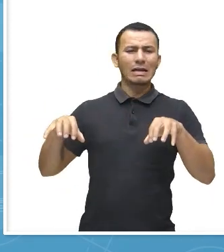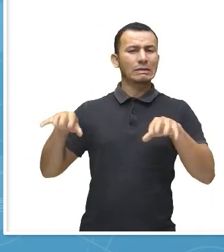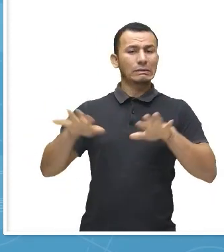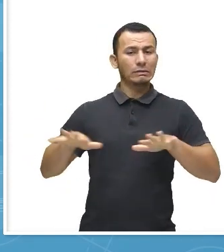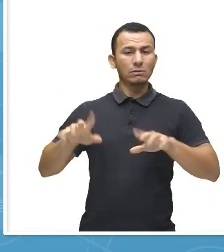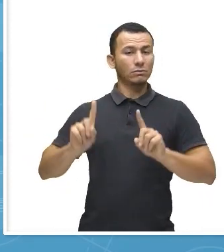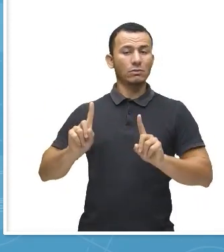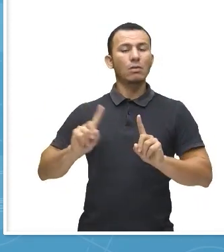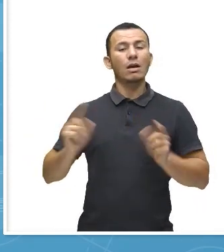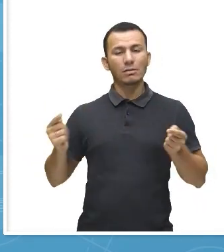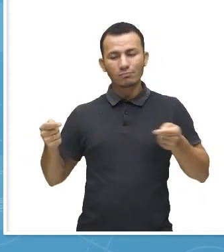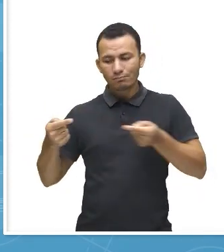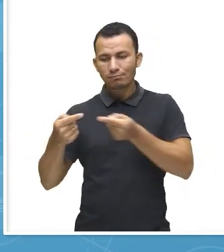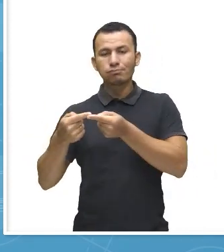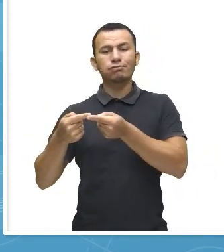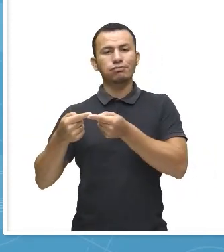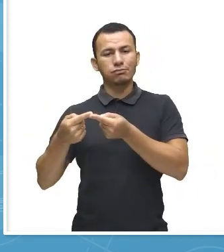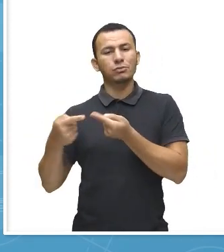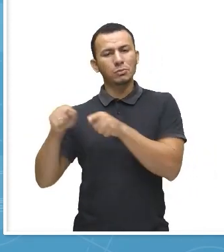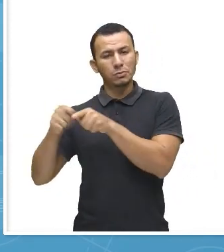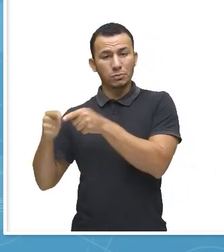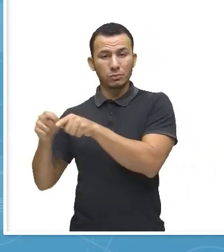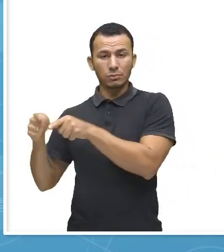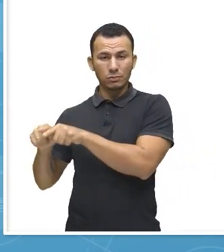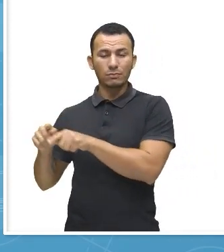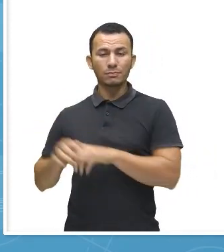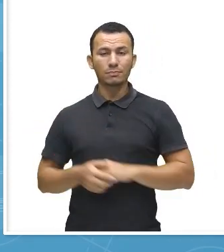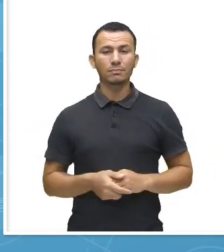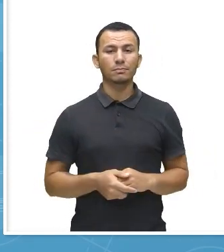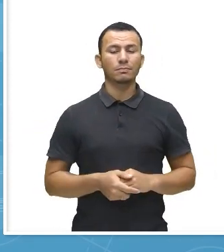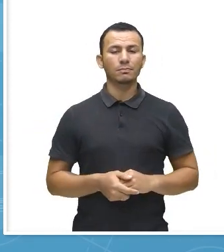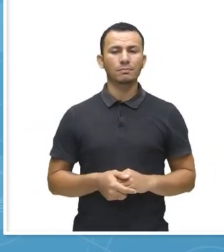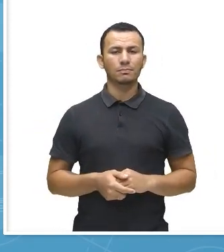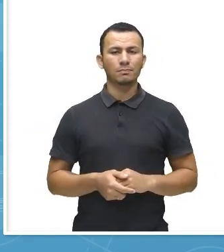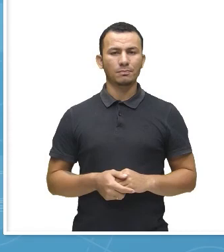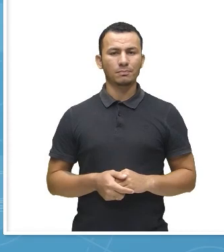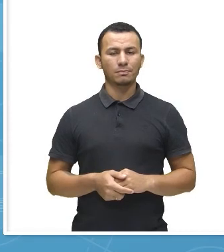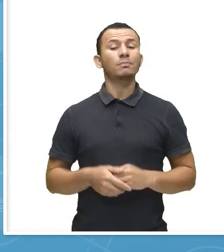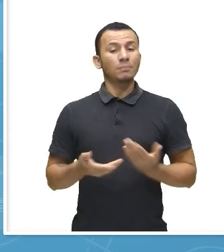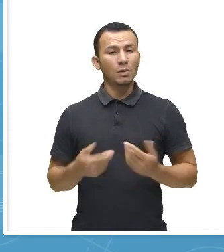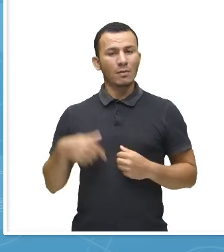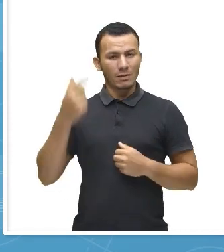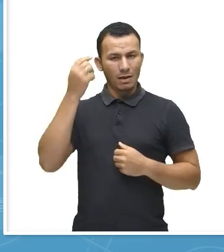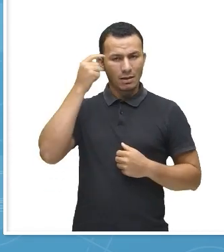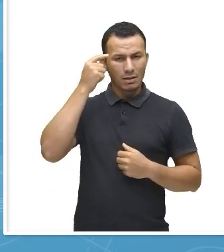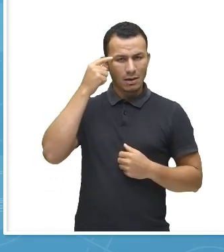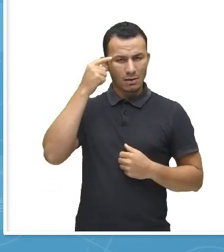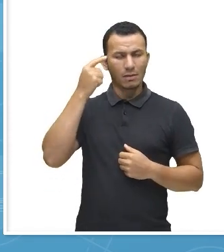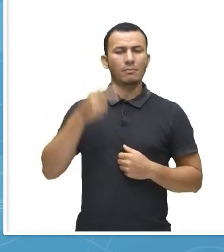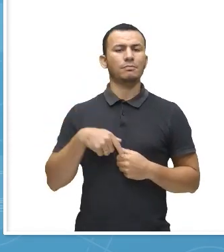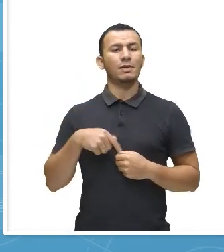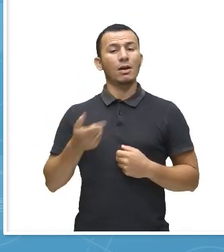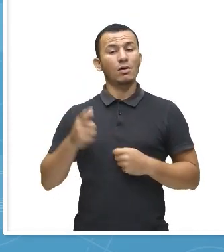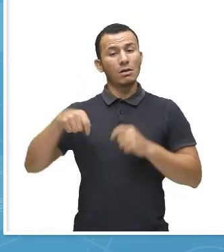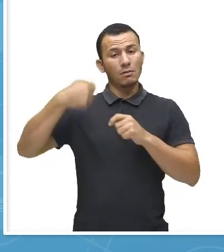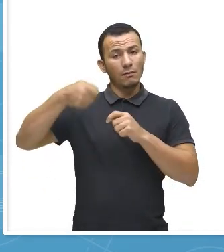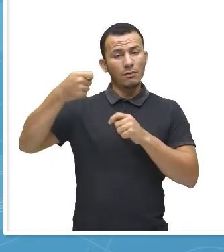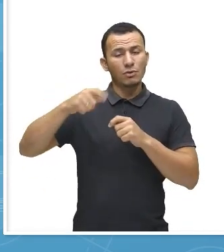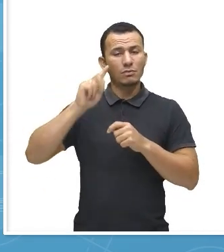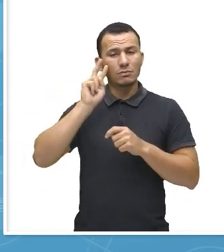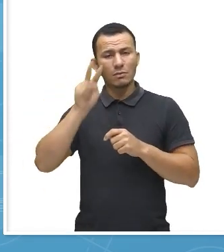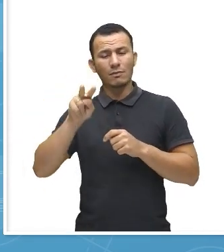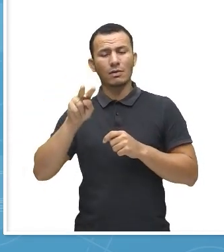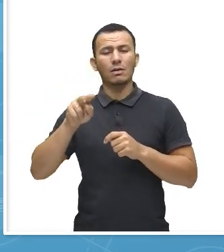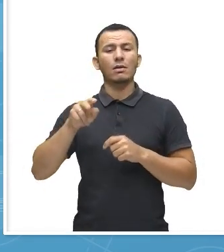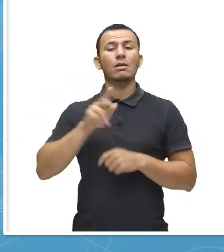ter o tecido conjuntivo fazendo essa função. Para a gente entender um pouquinho mais do nosso tecido conjuntivo, a gente tem um vídeo aí da professora